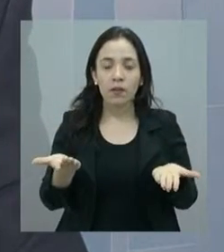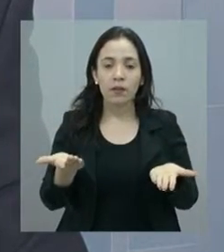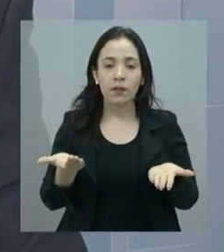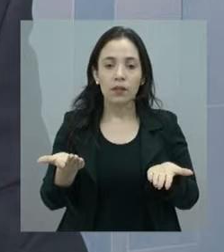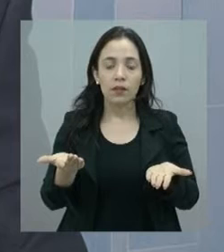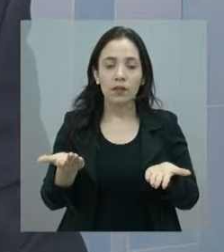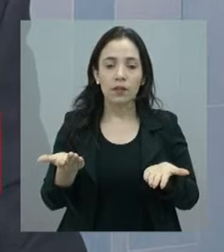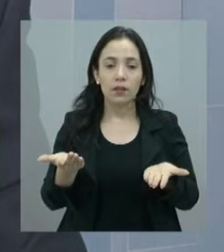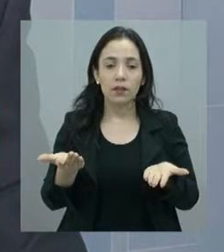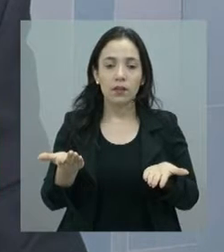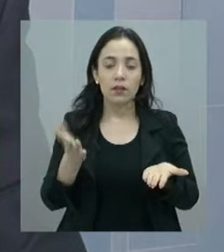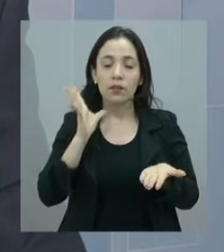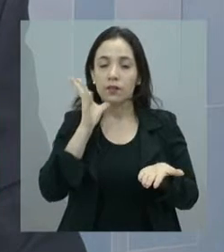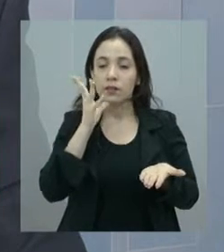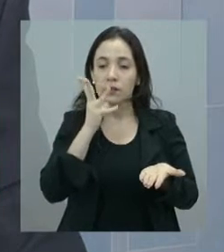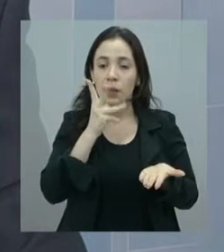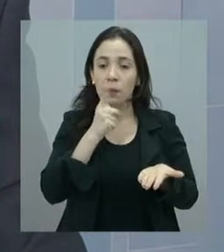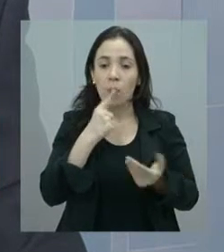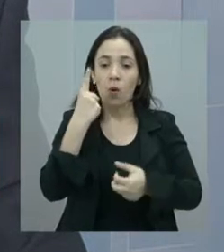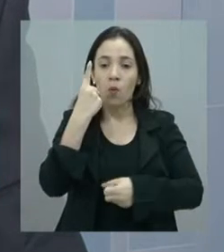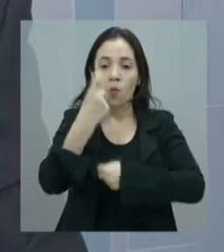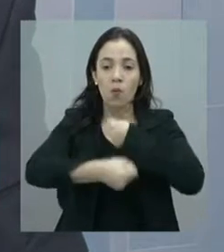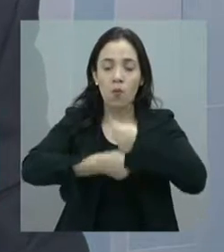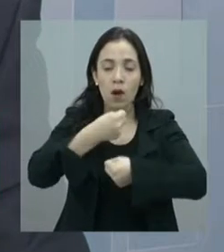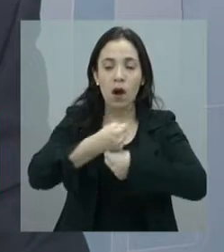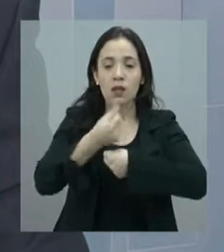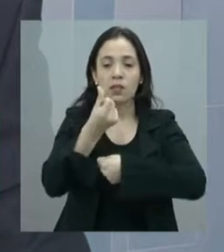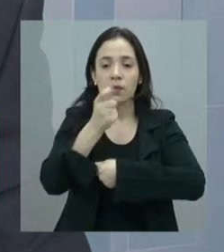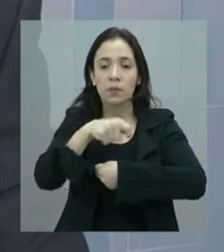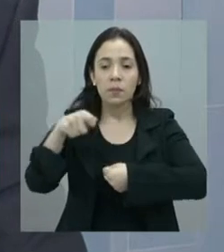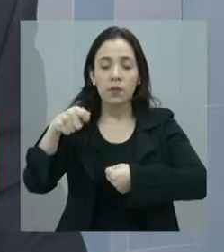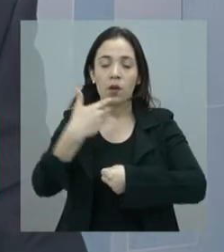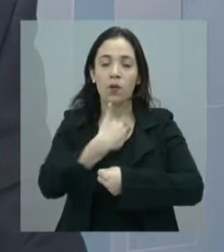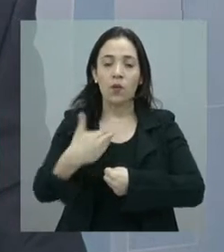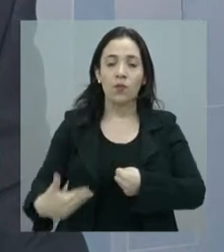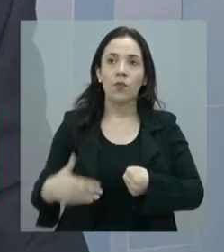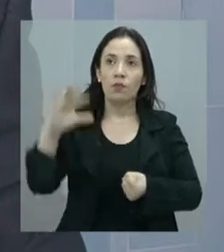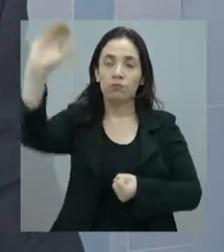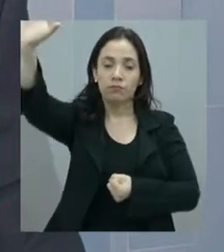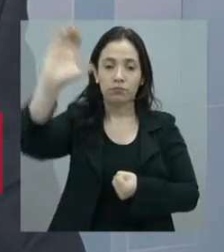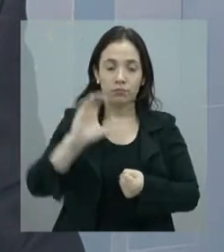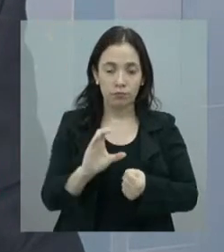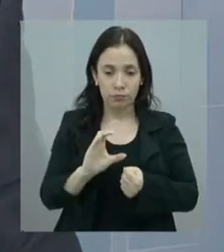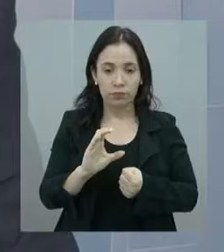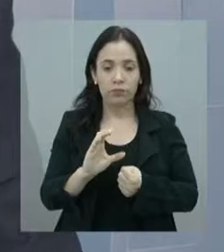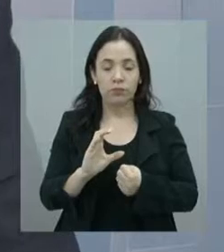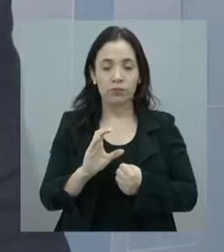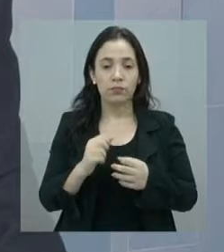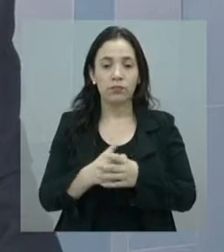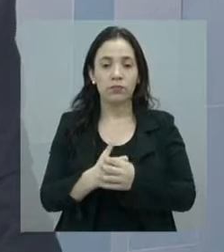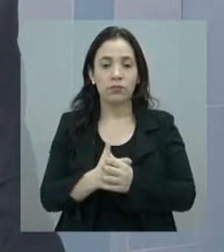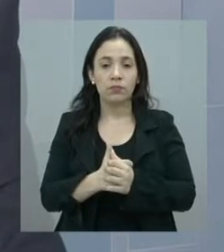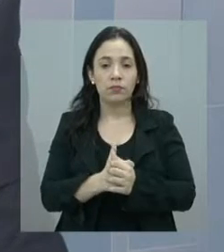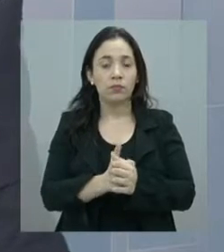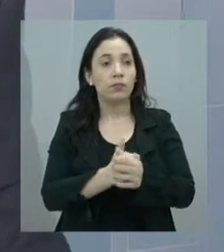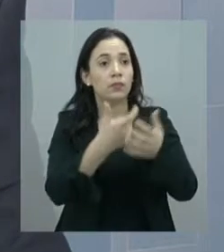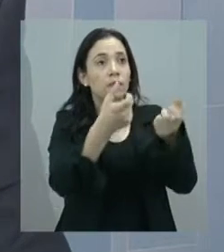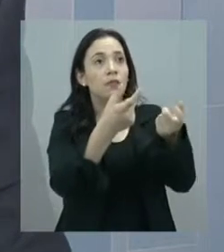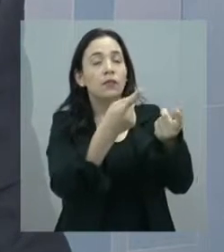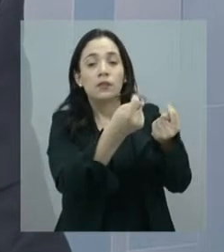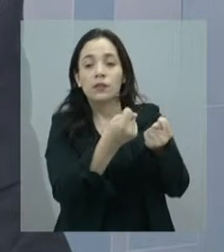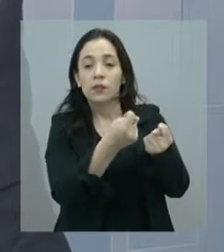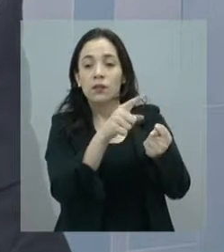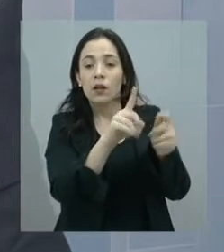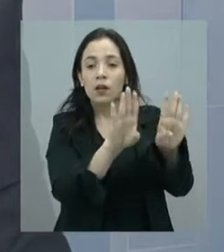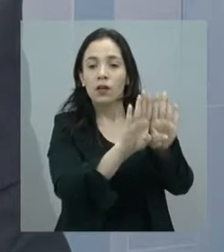10 meses, 1 ano para o governo reconhecer e repassar o dinheiro. E depois qualificar. Então você fica segurando ela sozinha. Qual